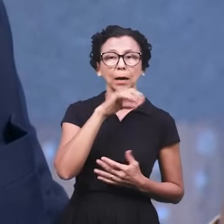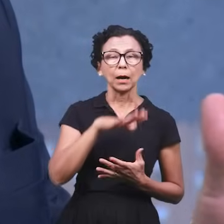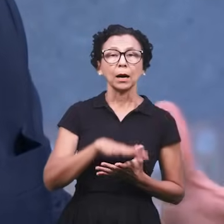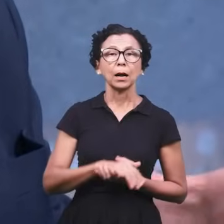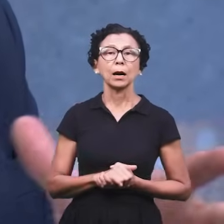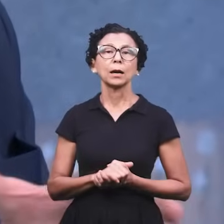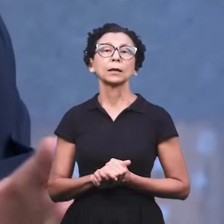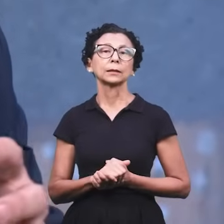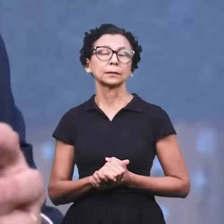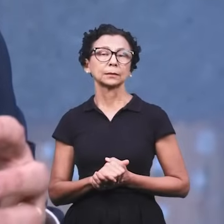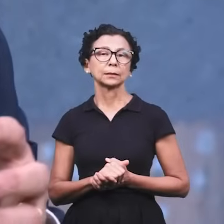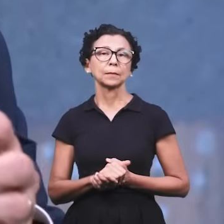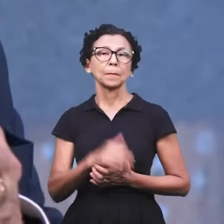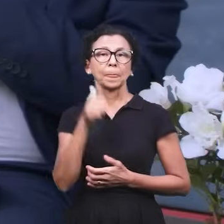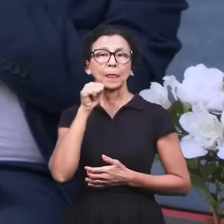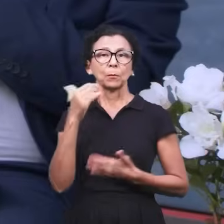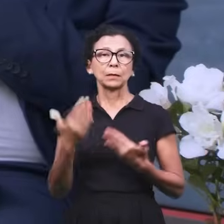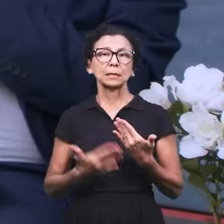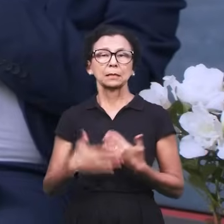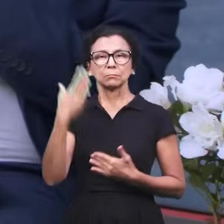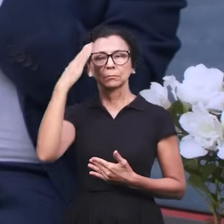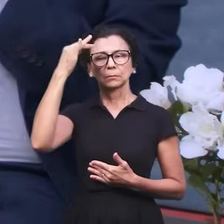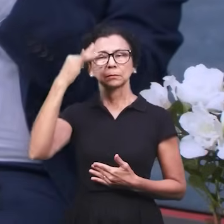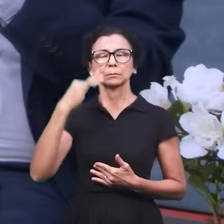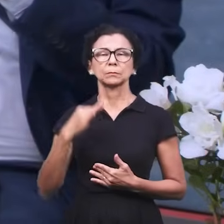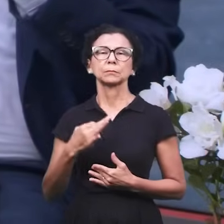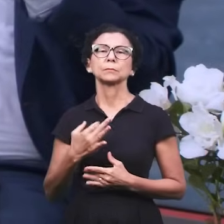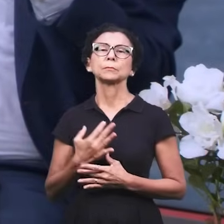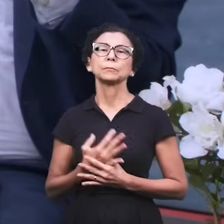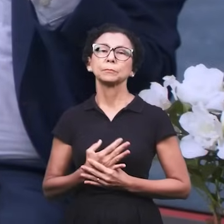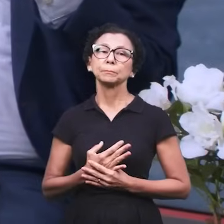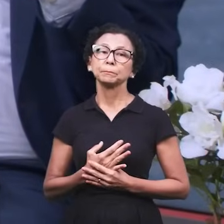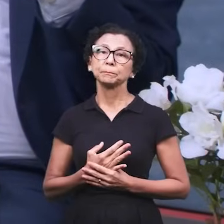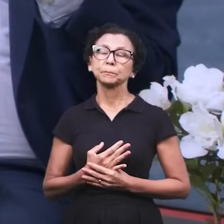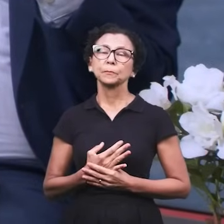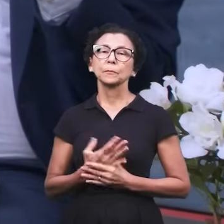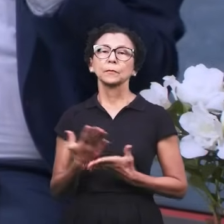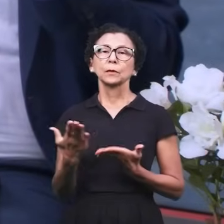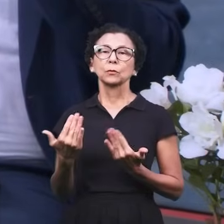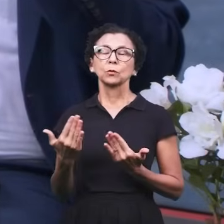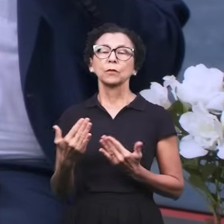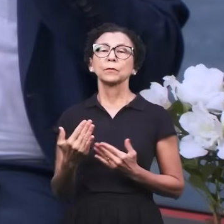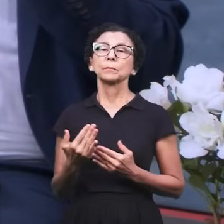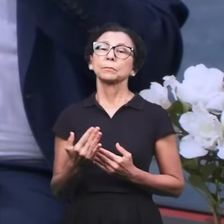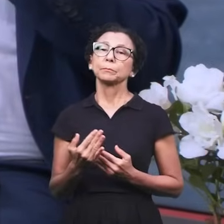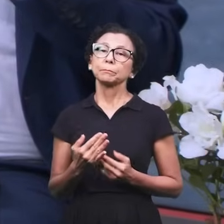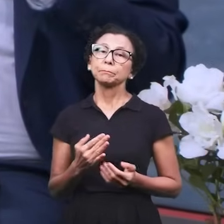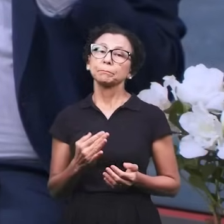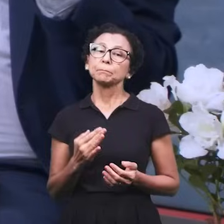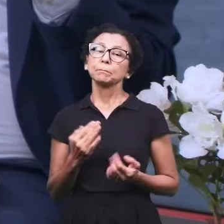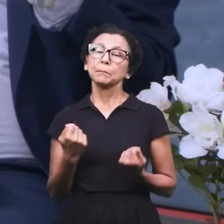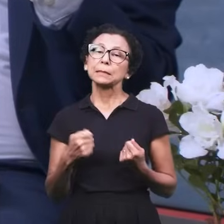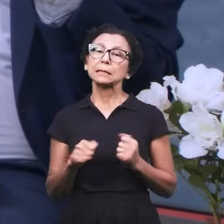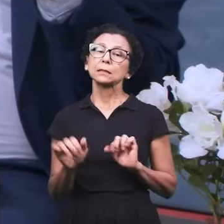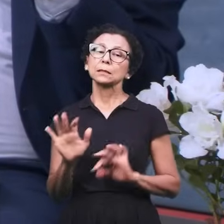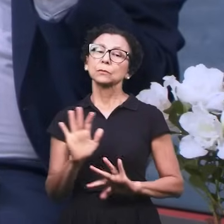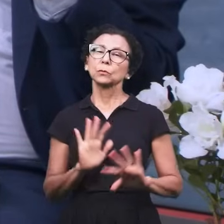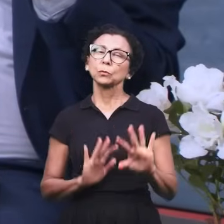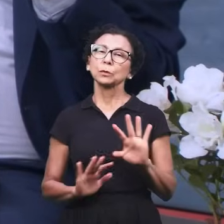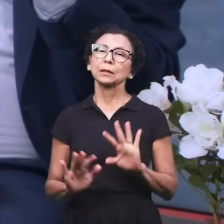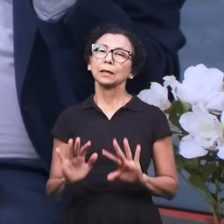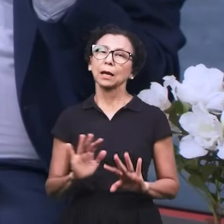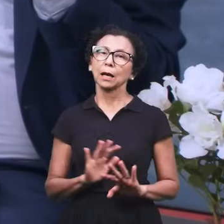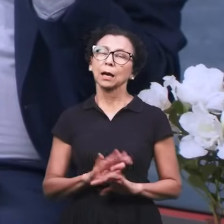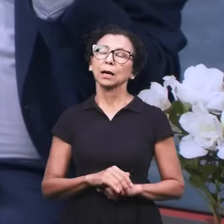senhora edificada. Ao mesmo tempo, o jovem deve ter cuidado, porque hoje, com o mundo